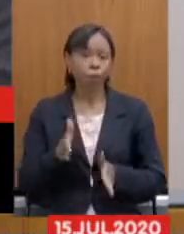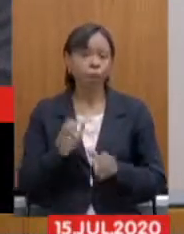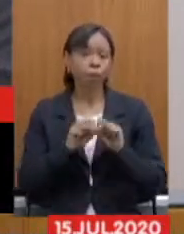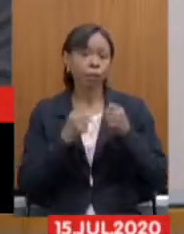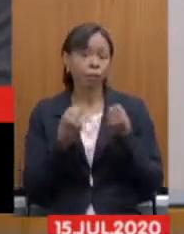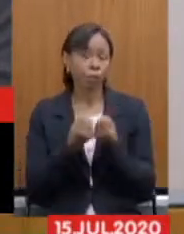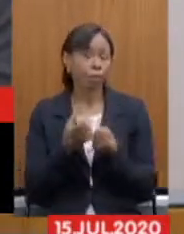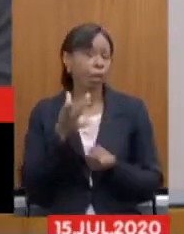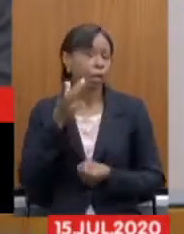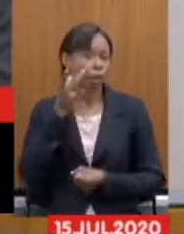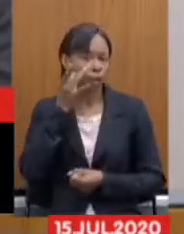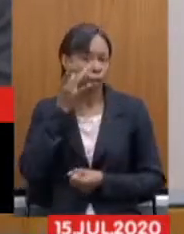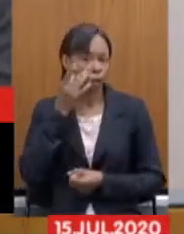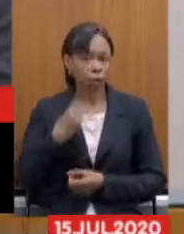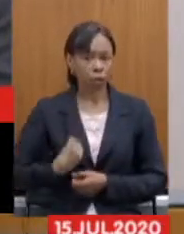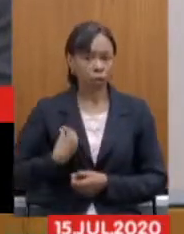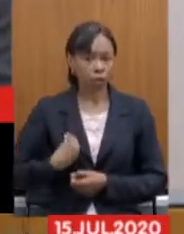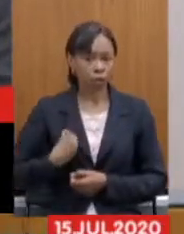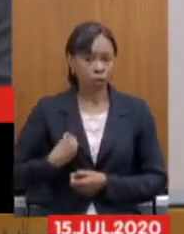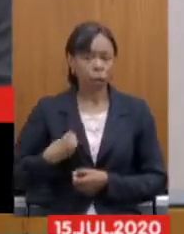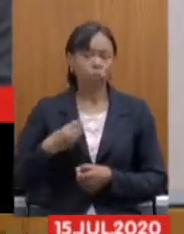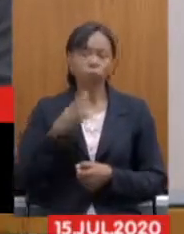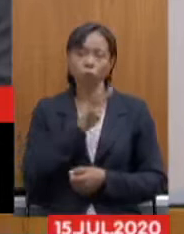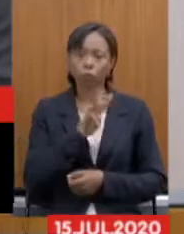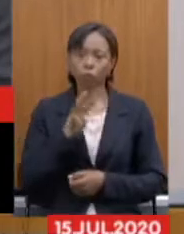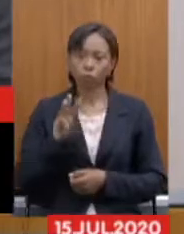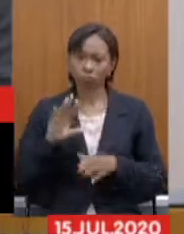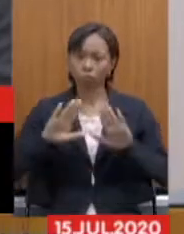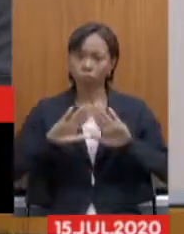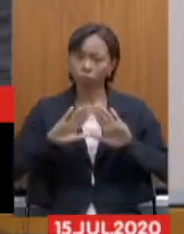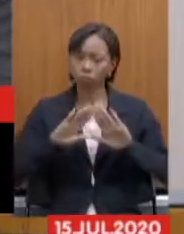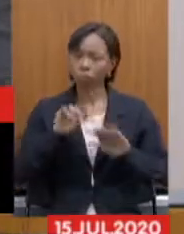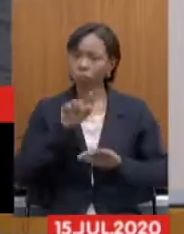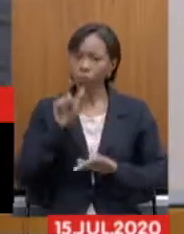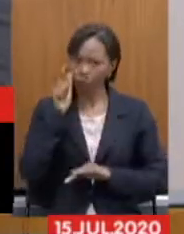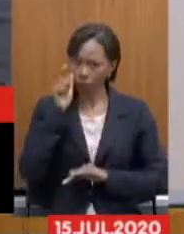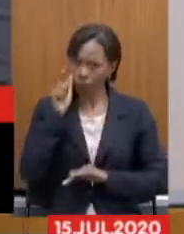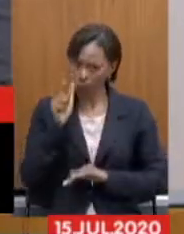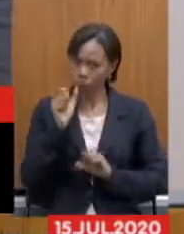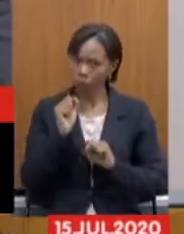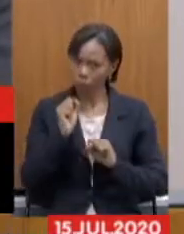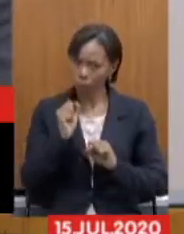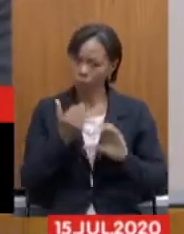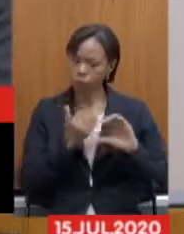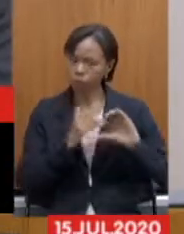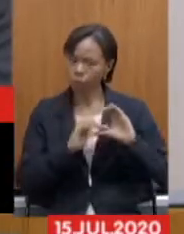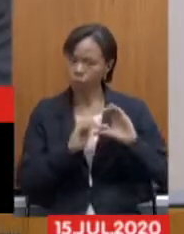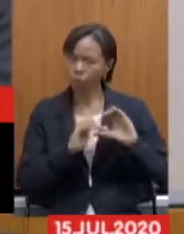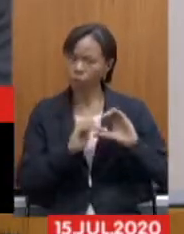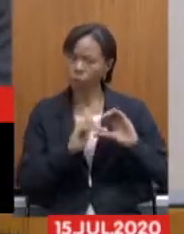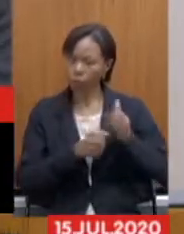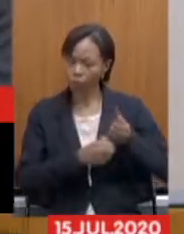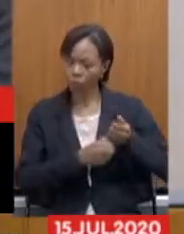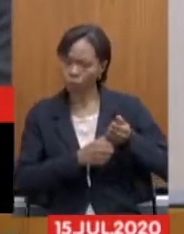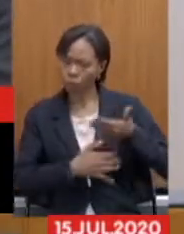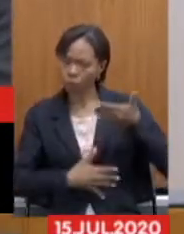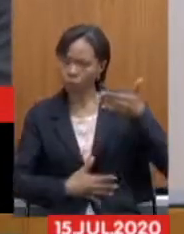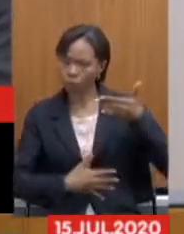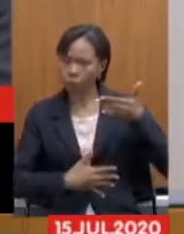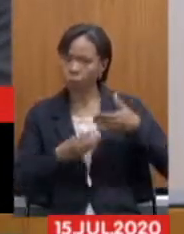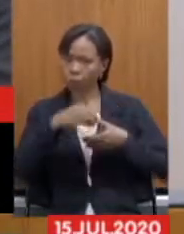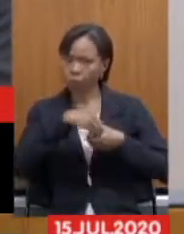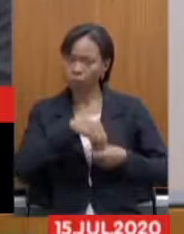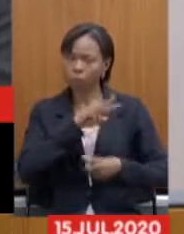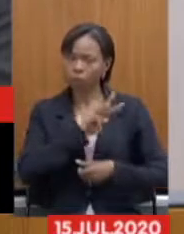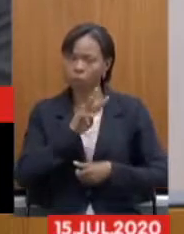pelo portal da Assembleia. Todos os interessados poderão registrar em tempo real suas manifestações numa galeria virtual criada no portal